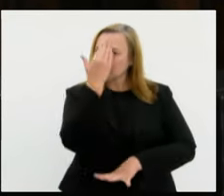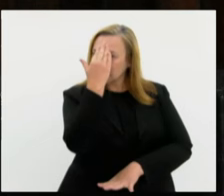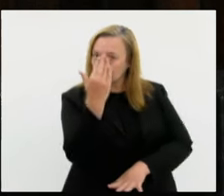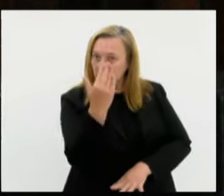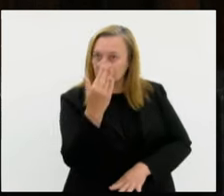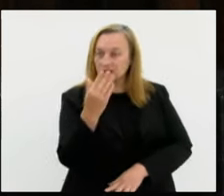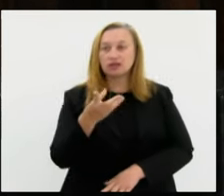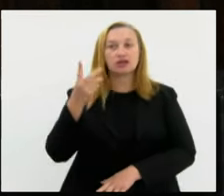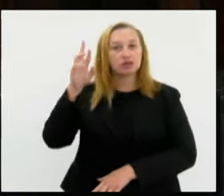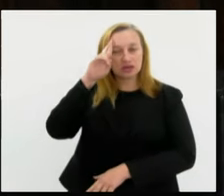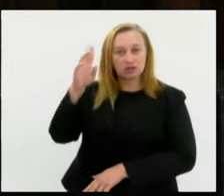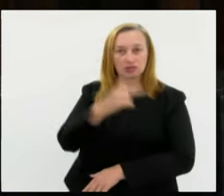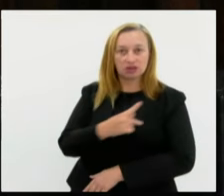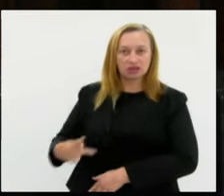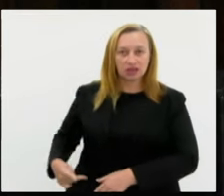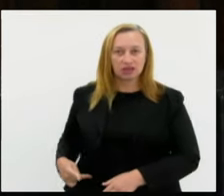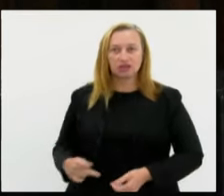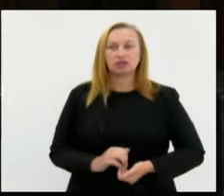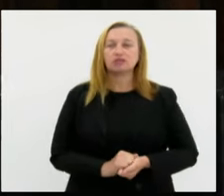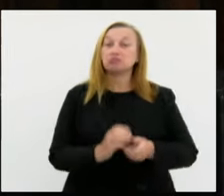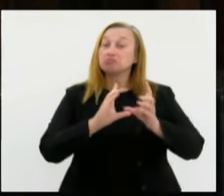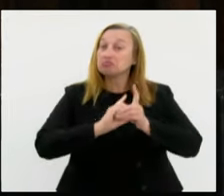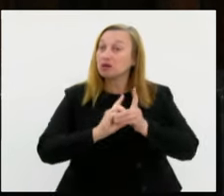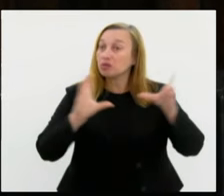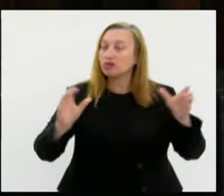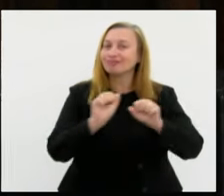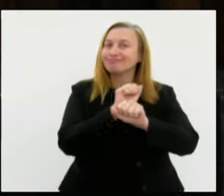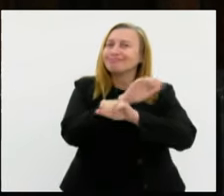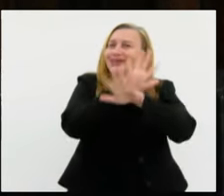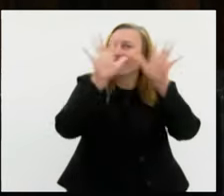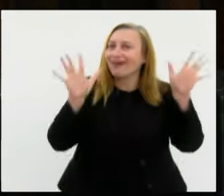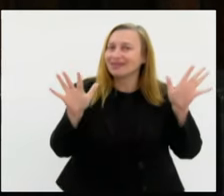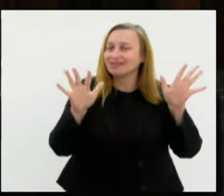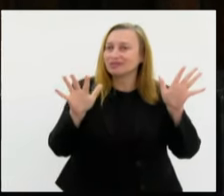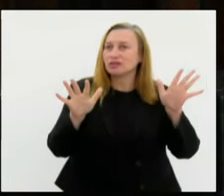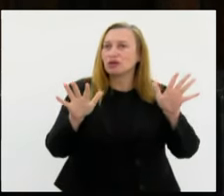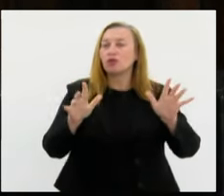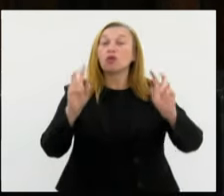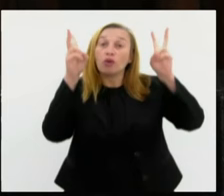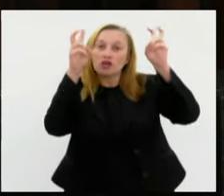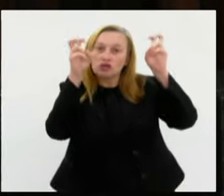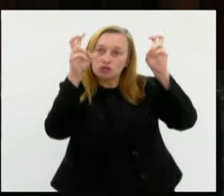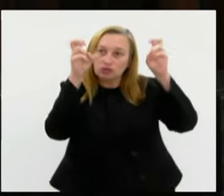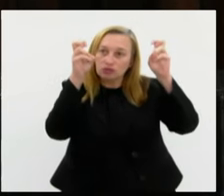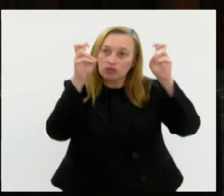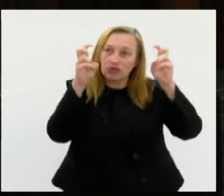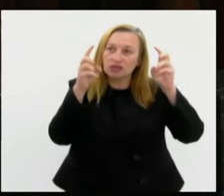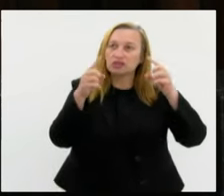Excelência, presidente, pela forma democrática e transparente que a matéria está sendo tratada desde o início.